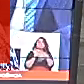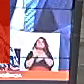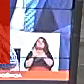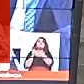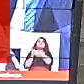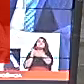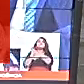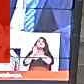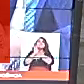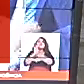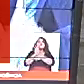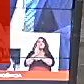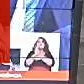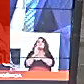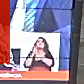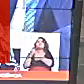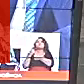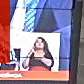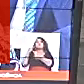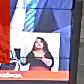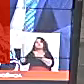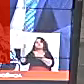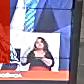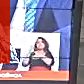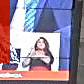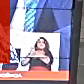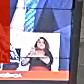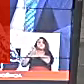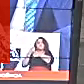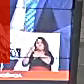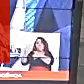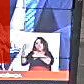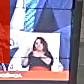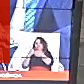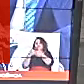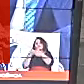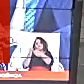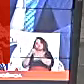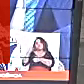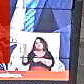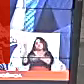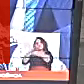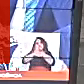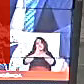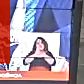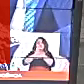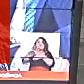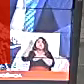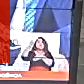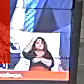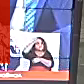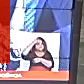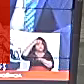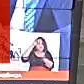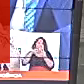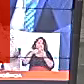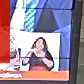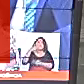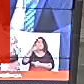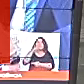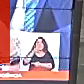tem exemplos de estados como, só aleatoriamente, Espírito Santo, Paraíba, Paraná, Rio Grande do